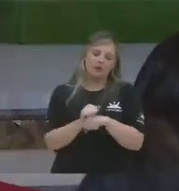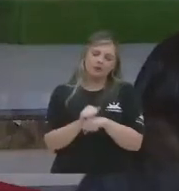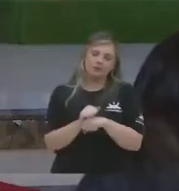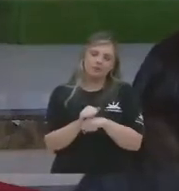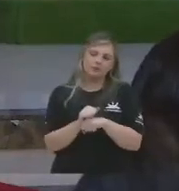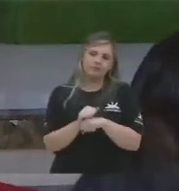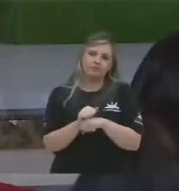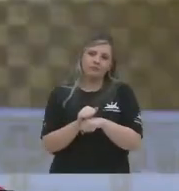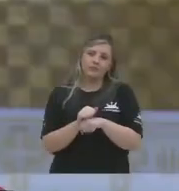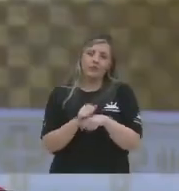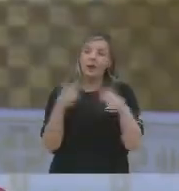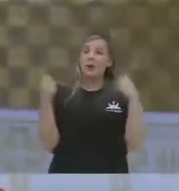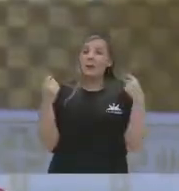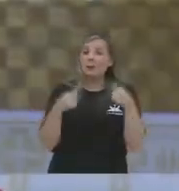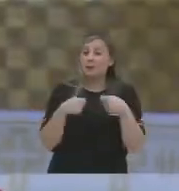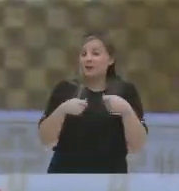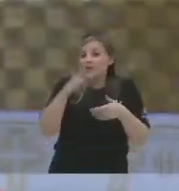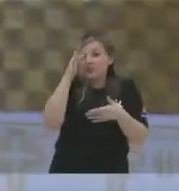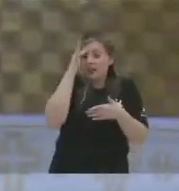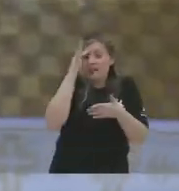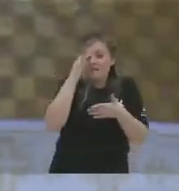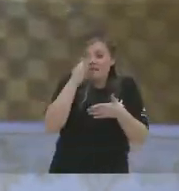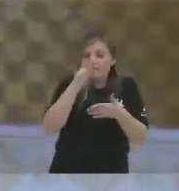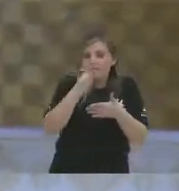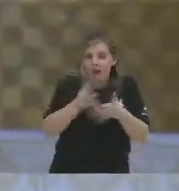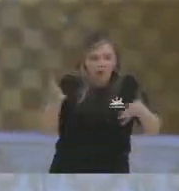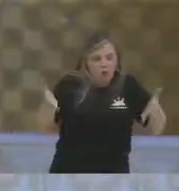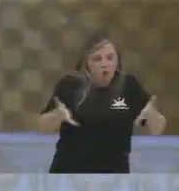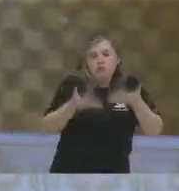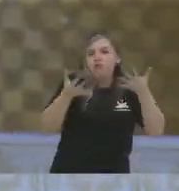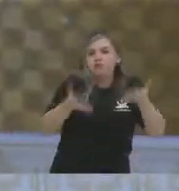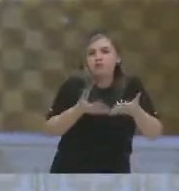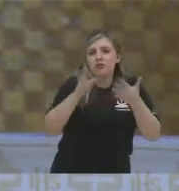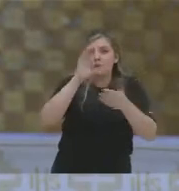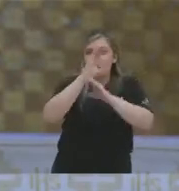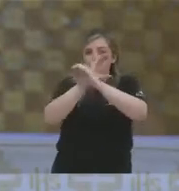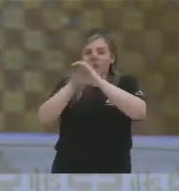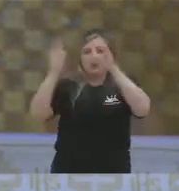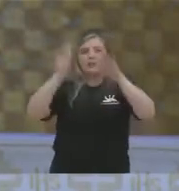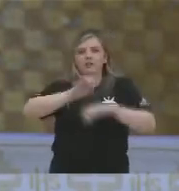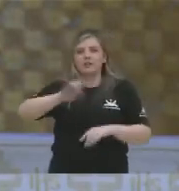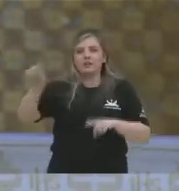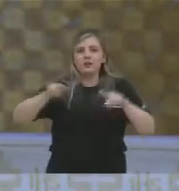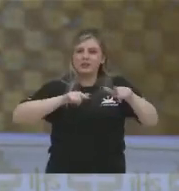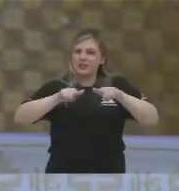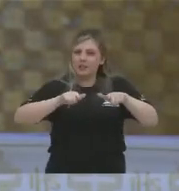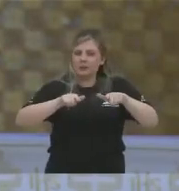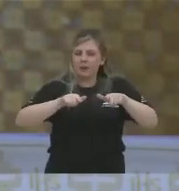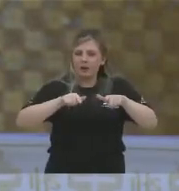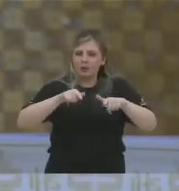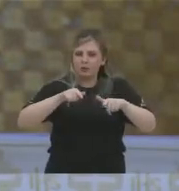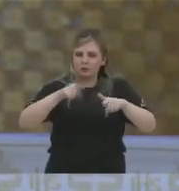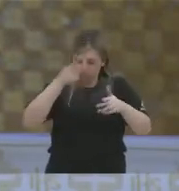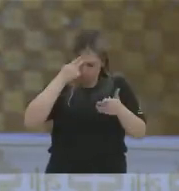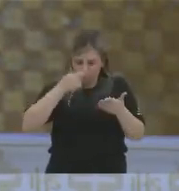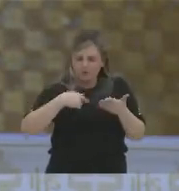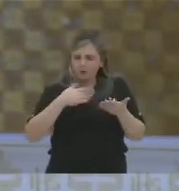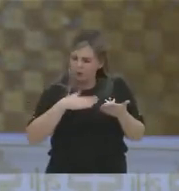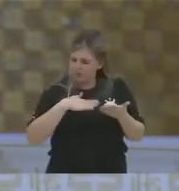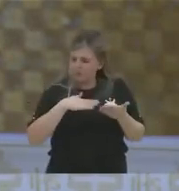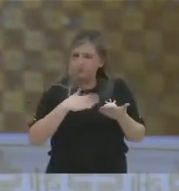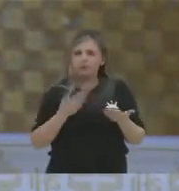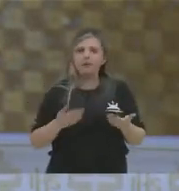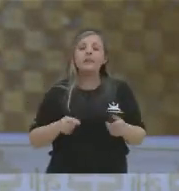Eu tenho que ter uma fé ativa, por isso, confiança em Deus e trabalho sobre mim mesmo. Isso me